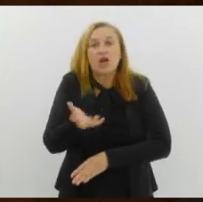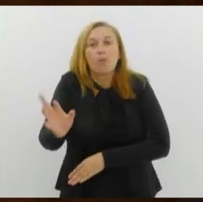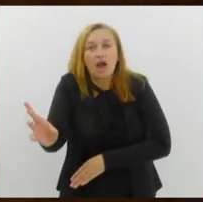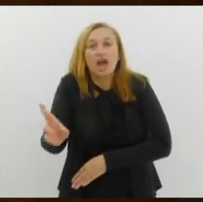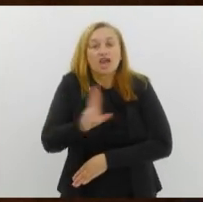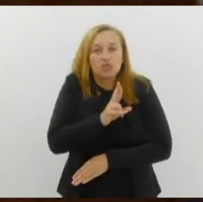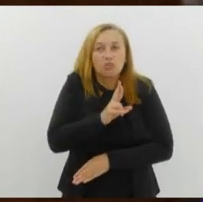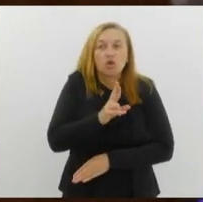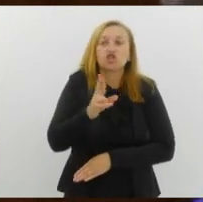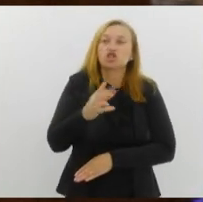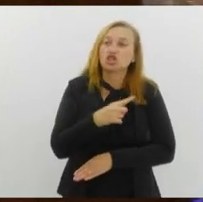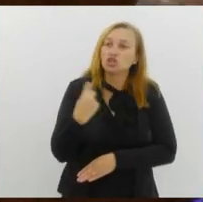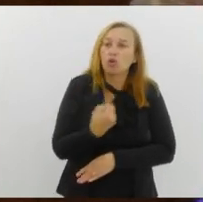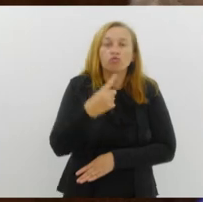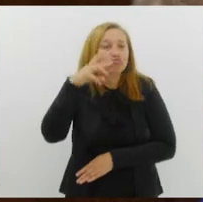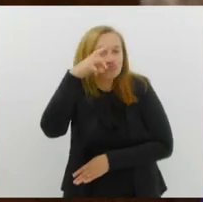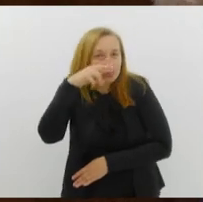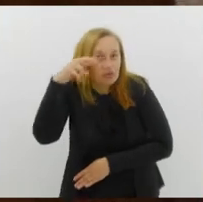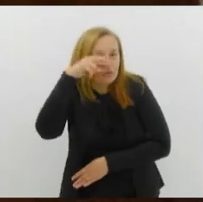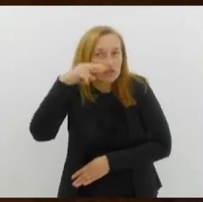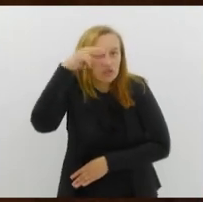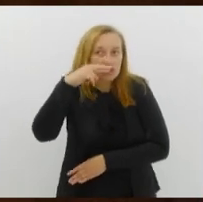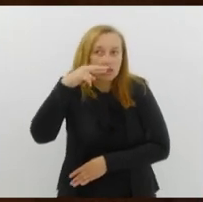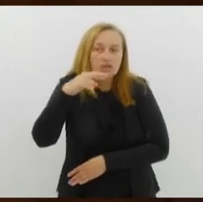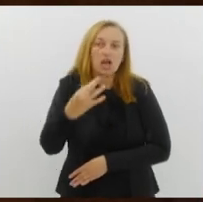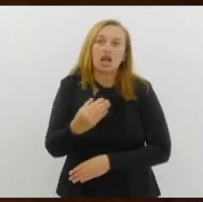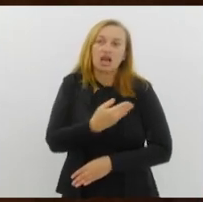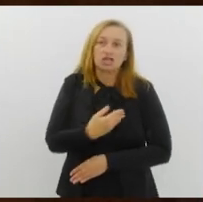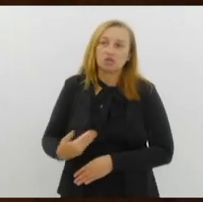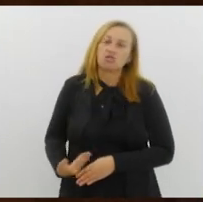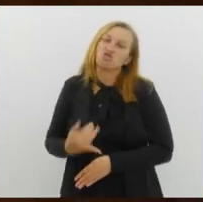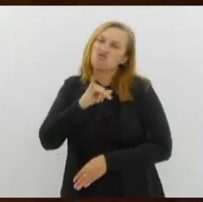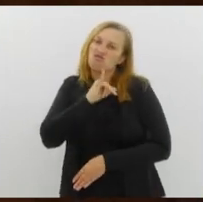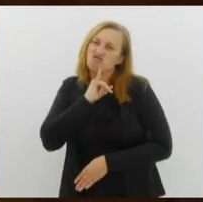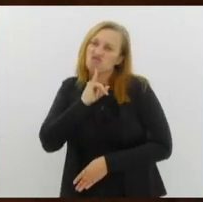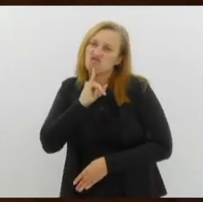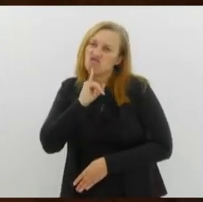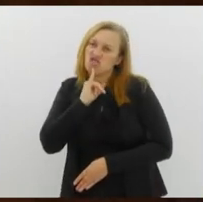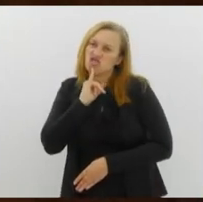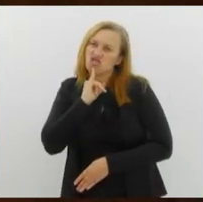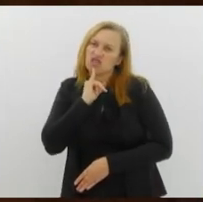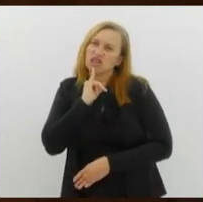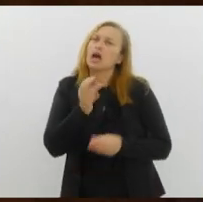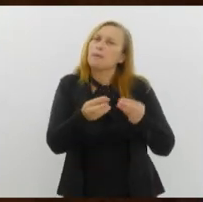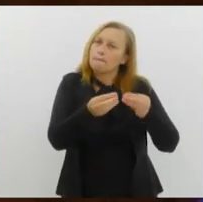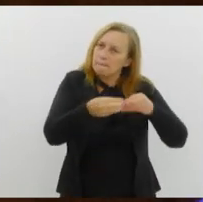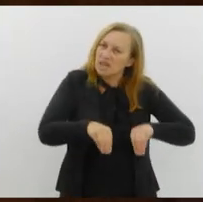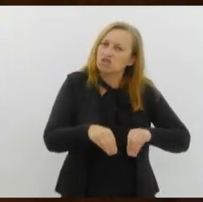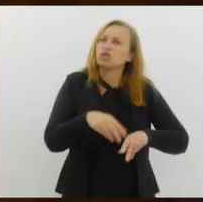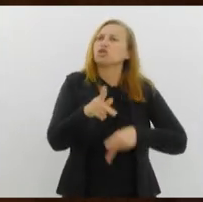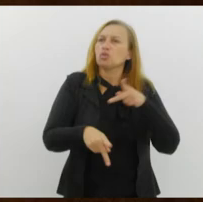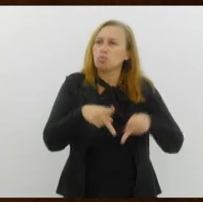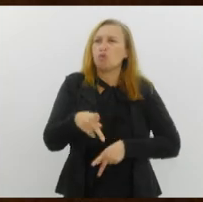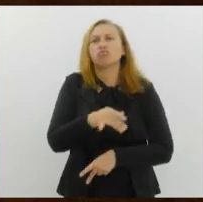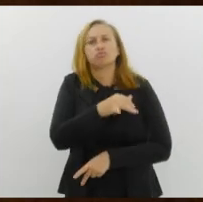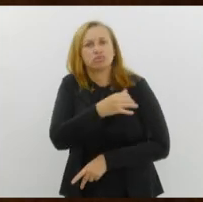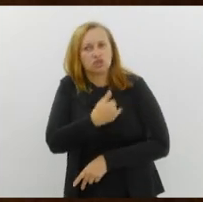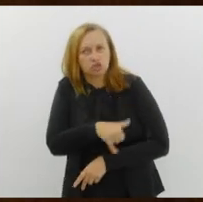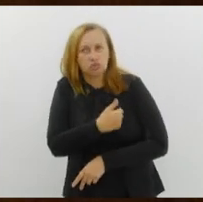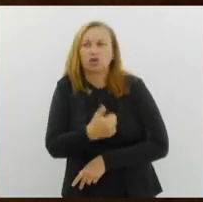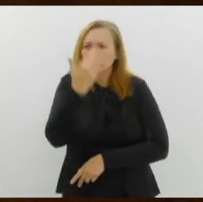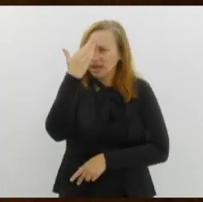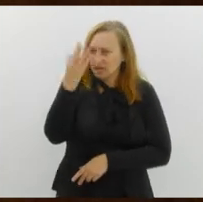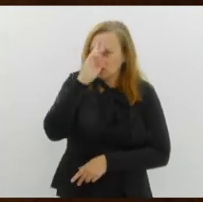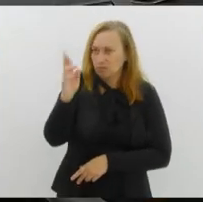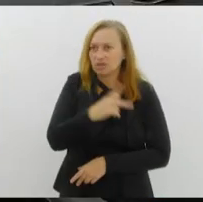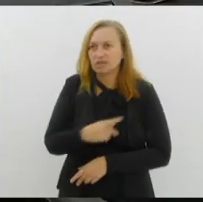resposta nossa de fiscalização a esse governo que, infelizmente, tem massacrando o povo de São João de Meriti. Obrigado,